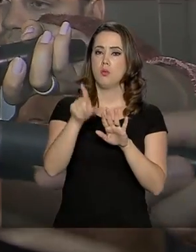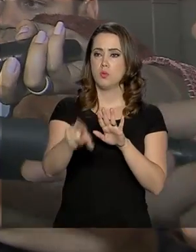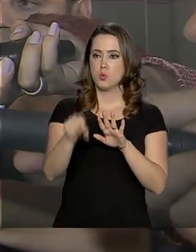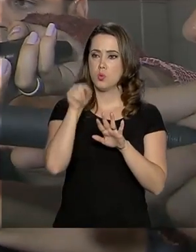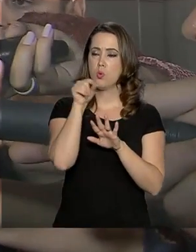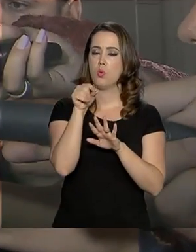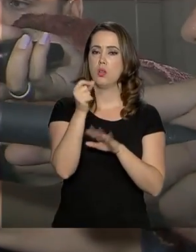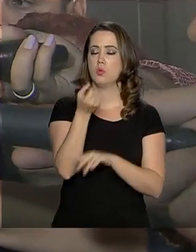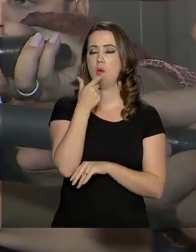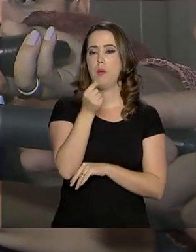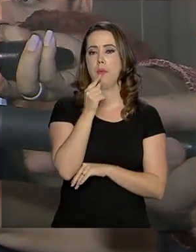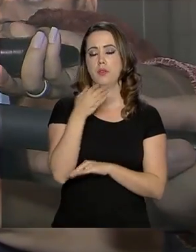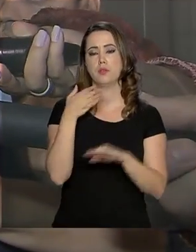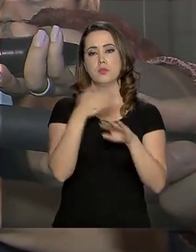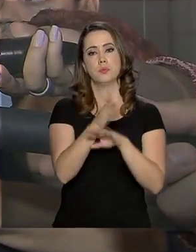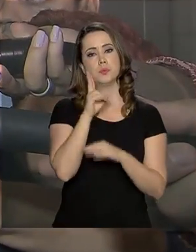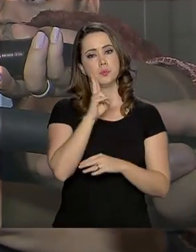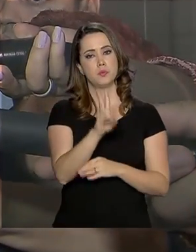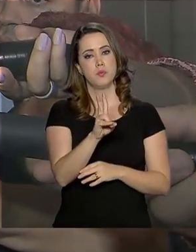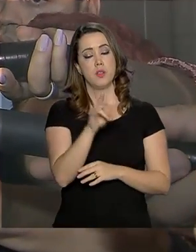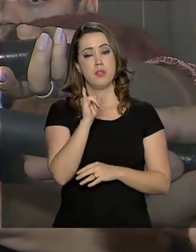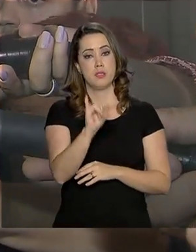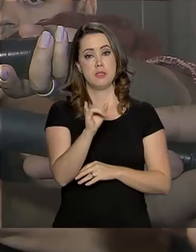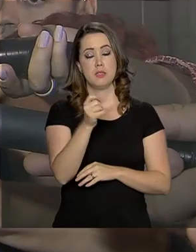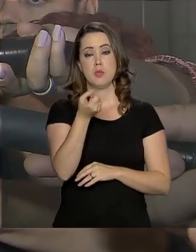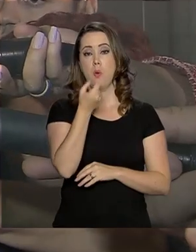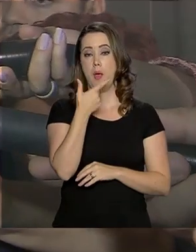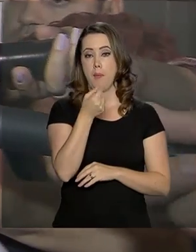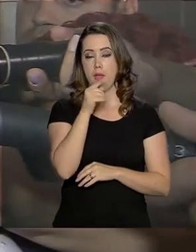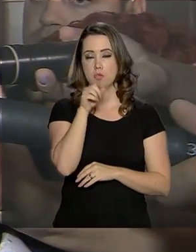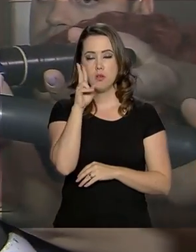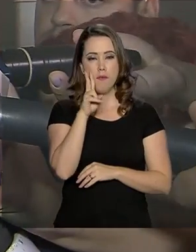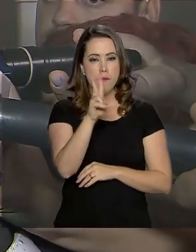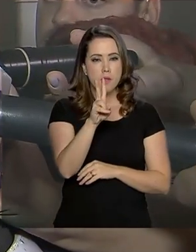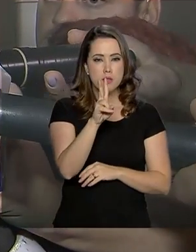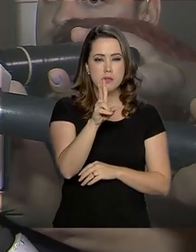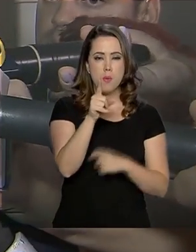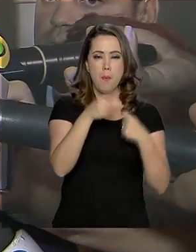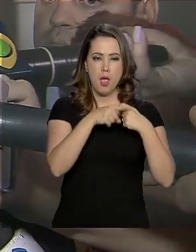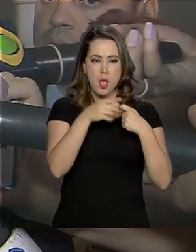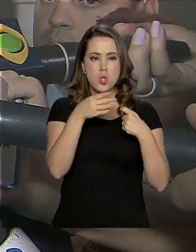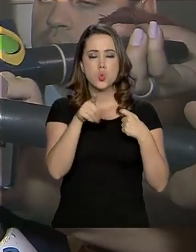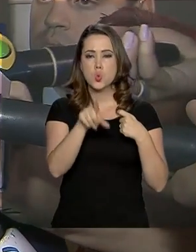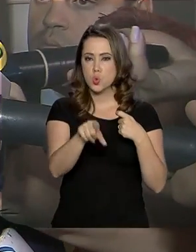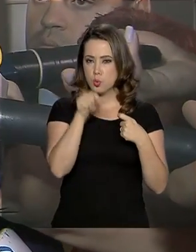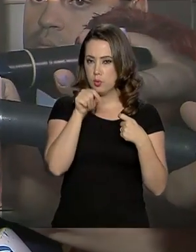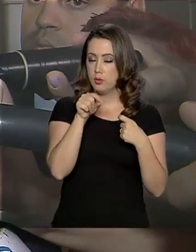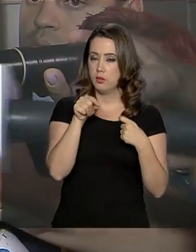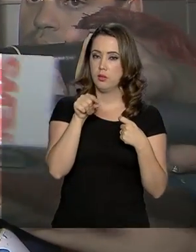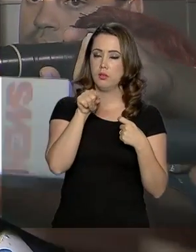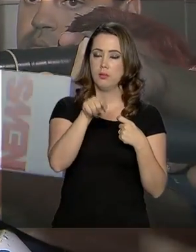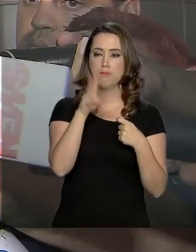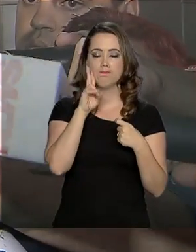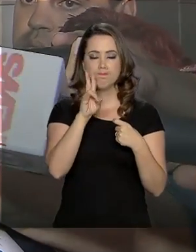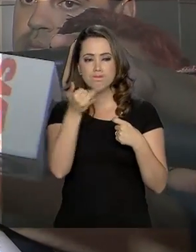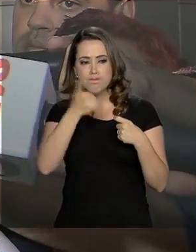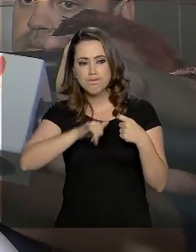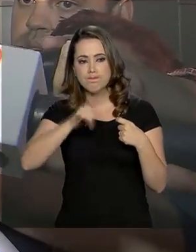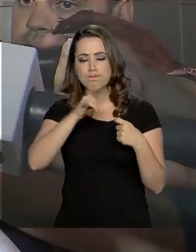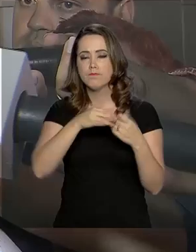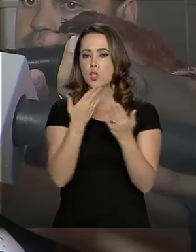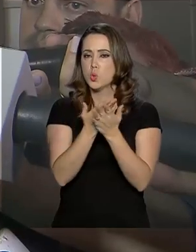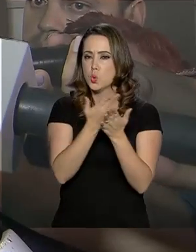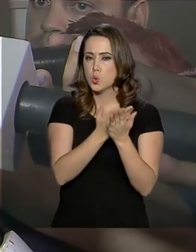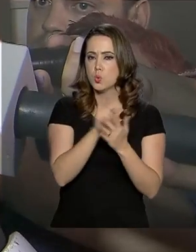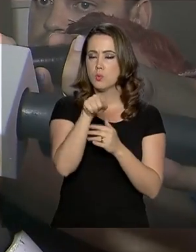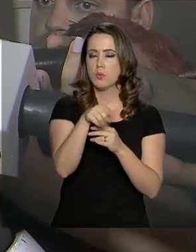do medicamento, ele vai confirmar se aquele paciente que aquele médico prescreveu, ele repassa as indicações específicas